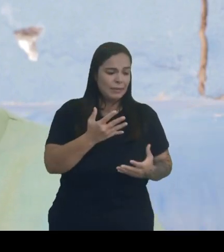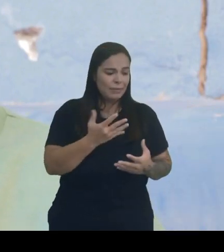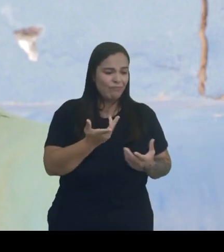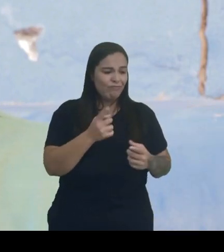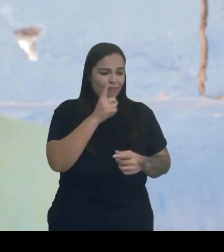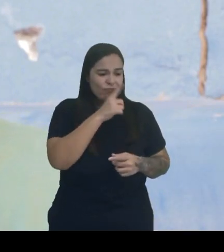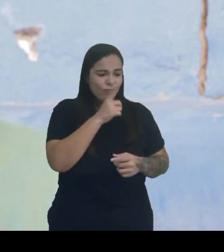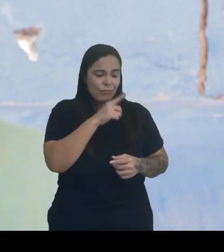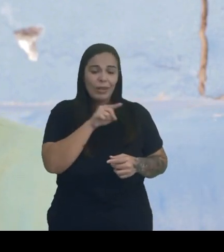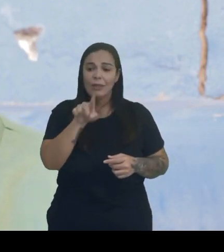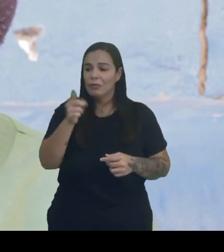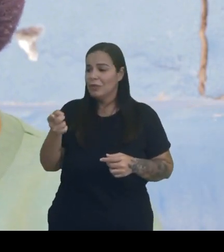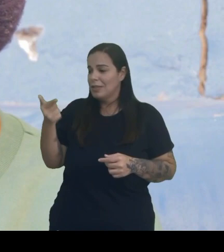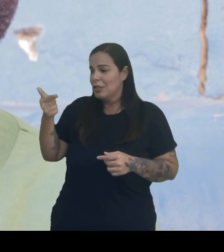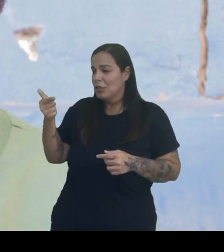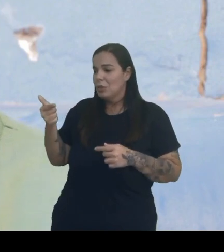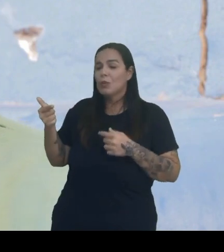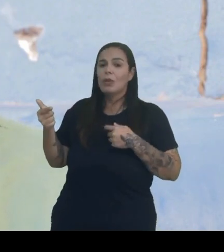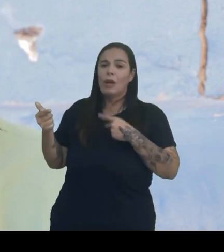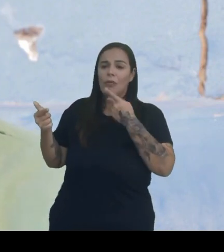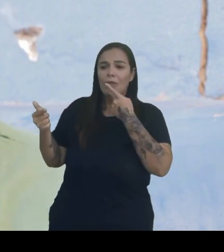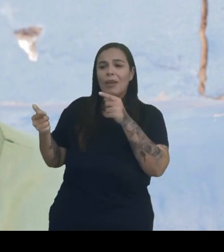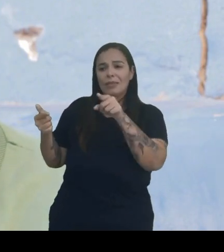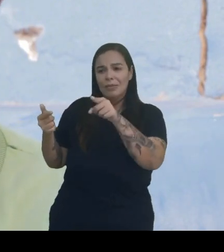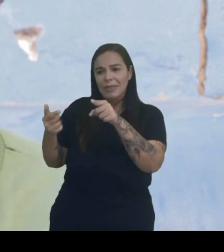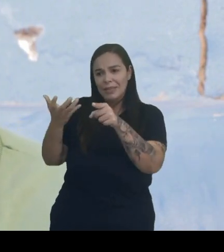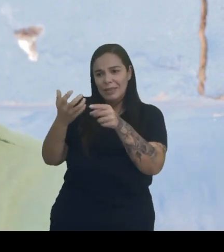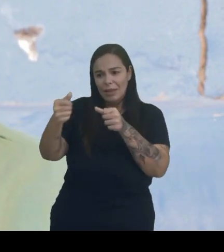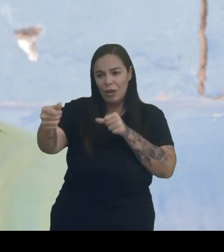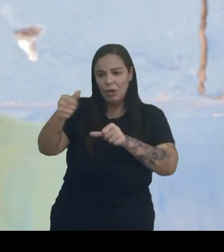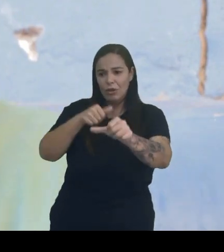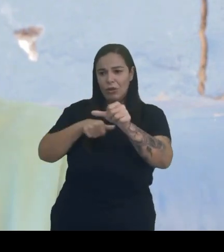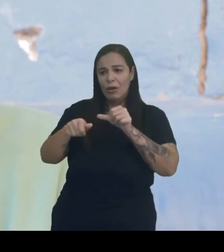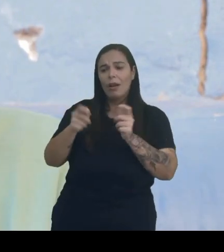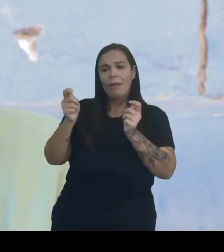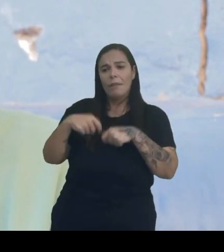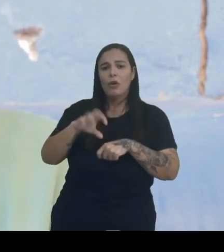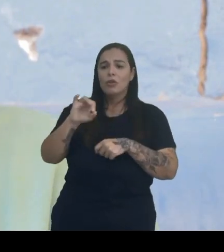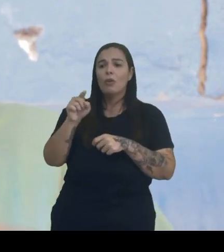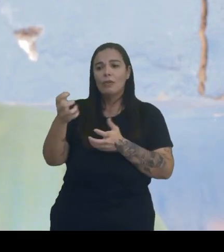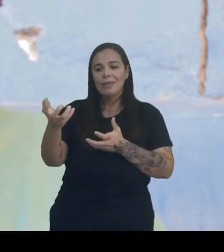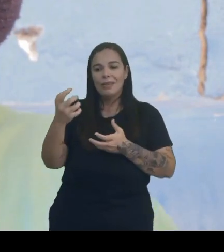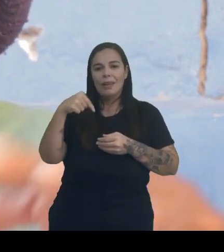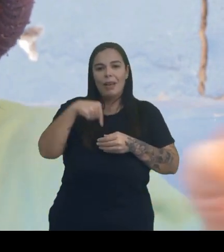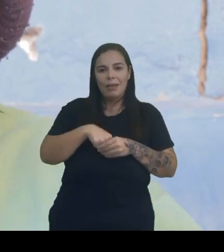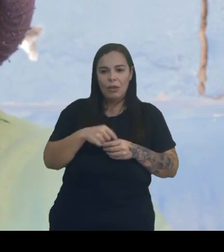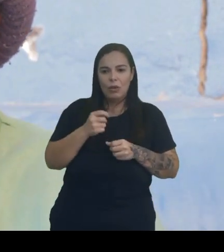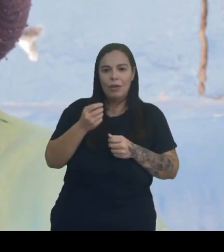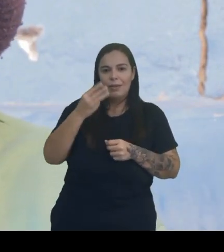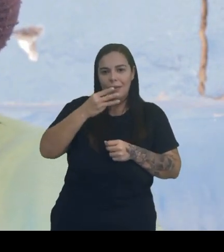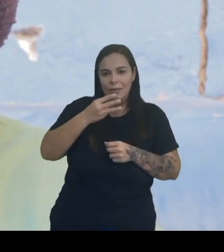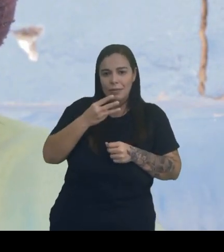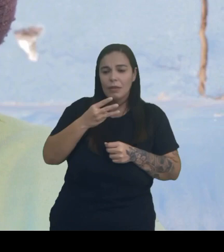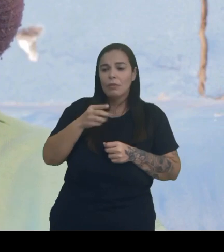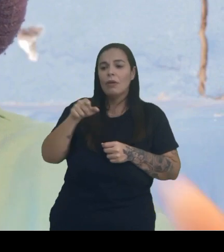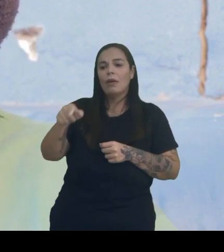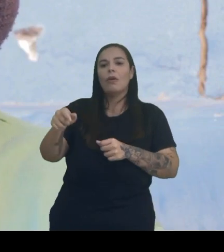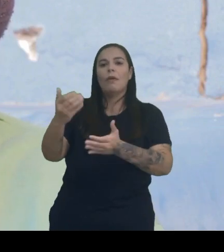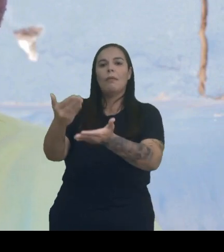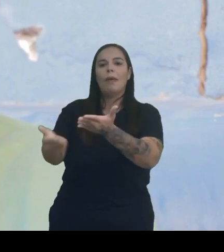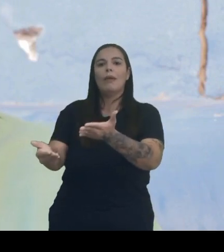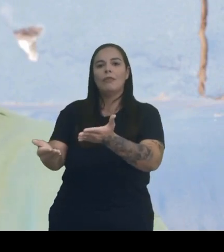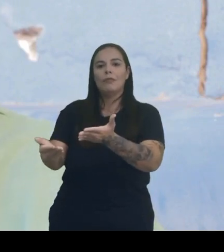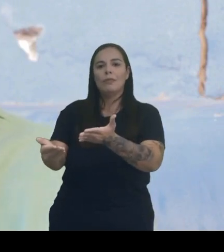segundo, eu ia chegar para você e dizer, Michele, se você quiser pescar amanhã, pesca, eu não vou pescar não. Vou esperar melhorar um pouco. Aí você pescar, você ia perder a sua vez. Se você